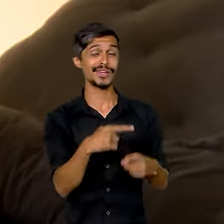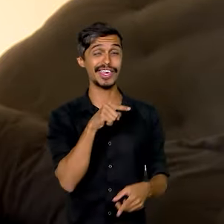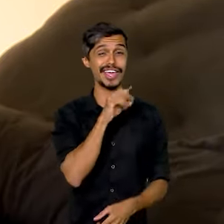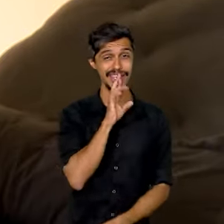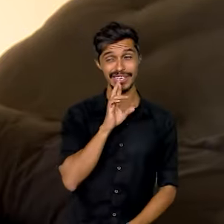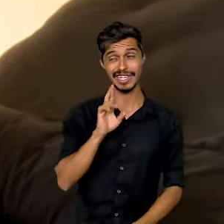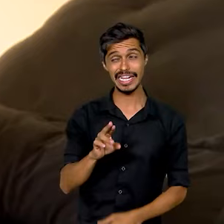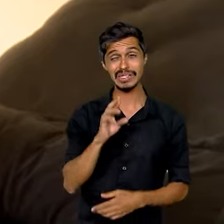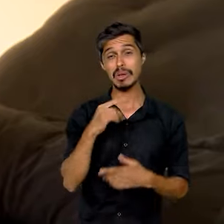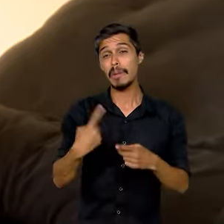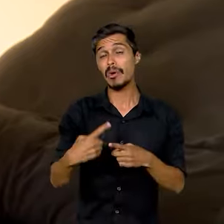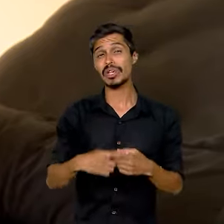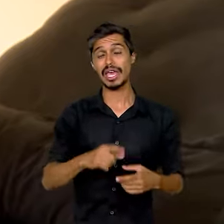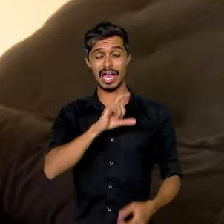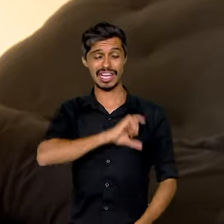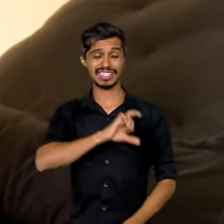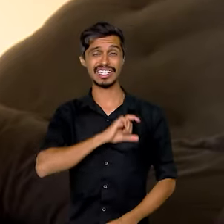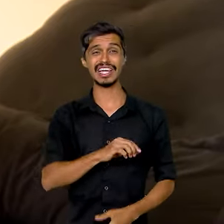uma dívida, não era?